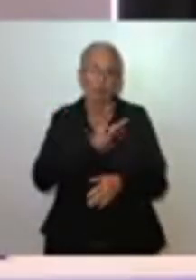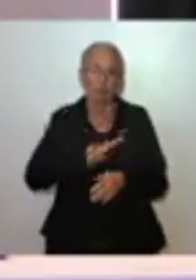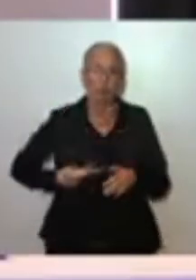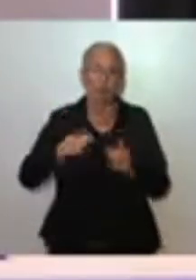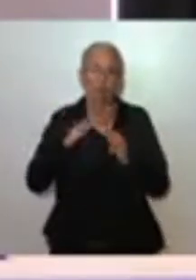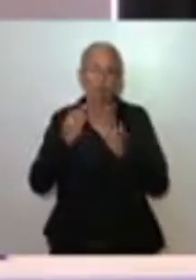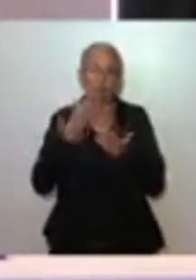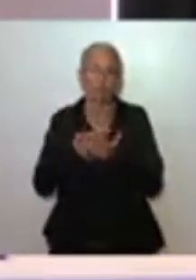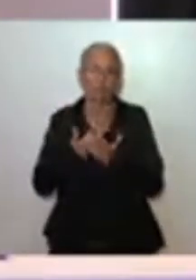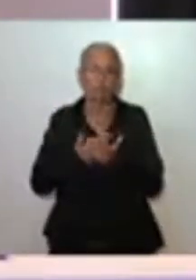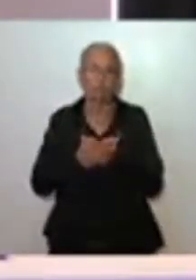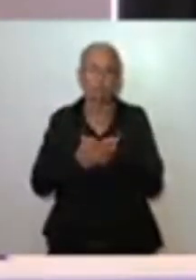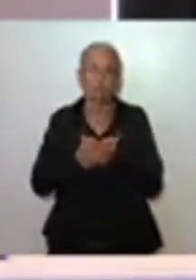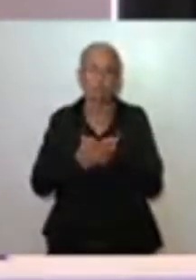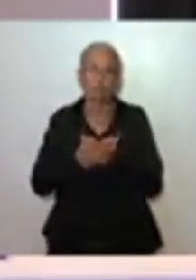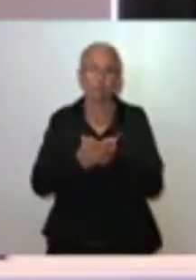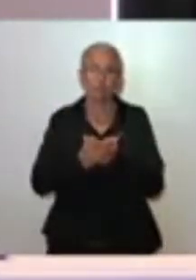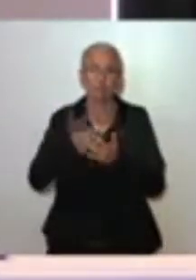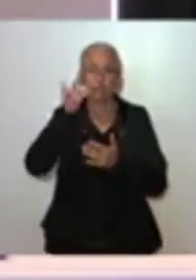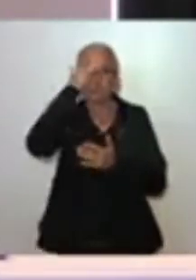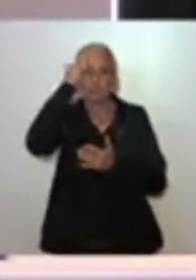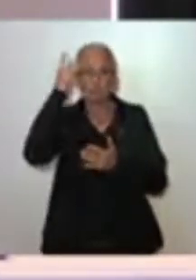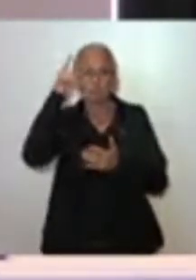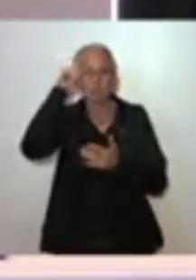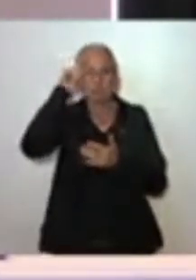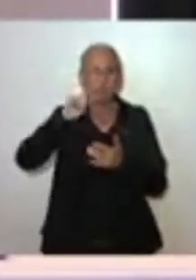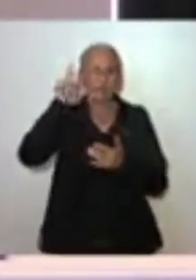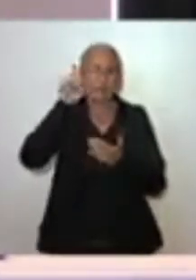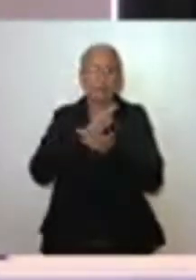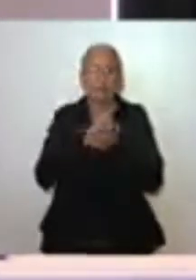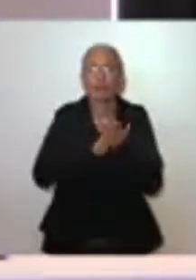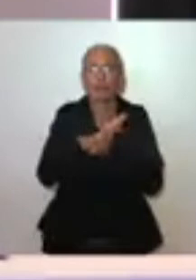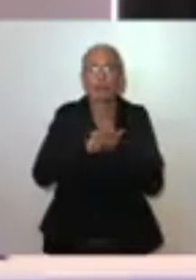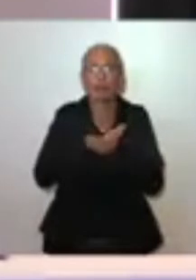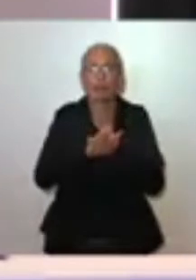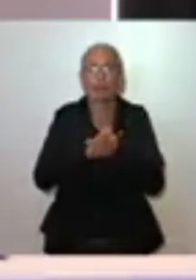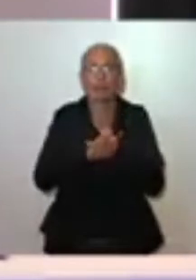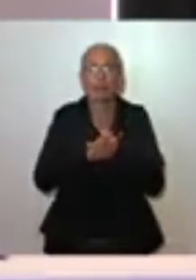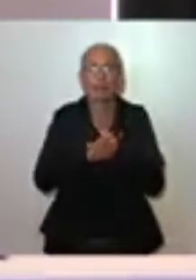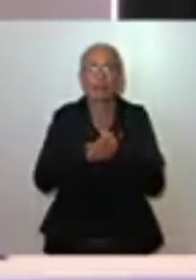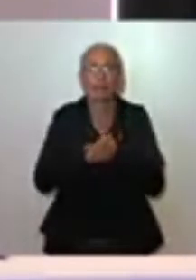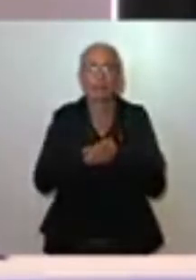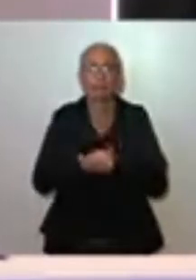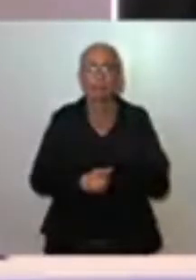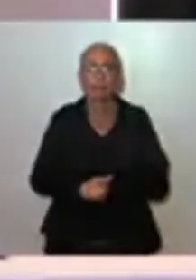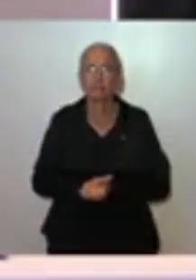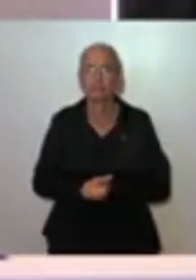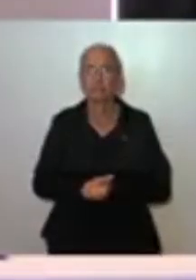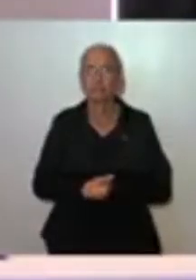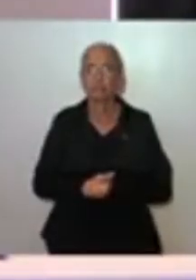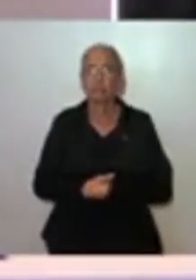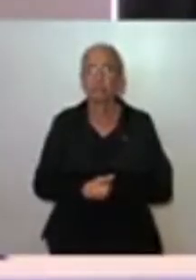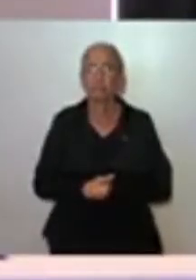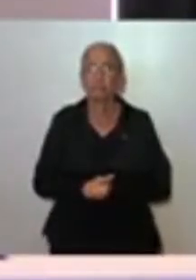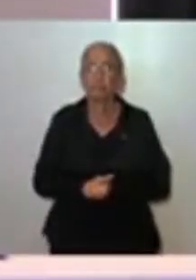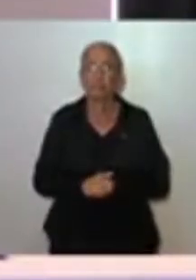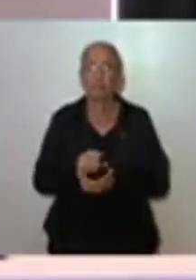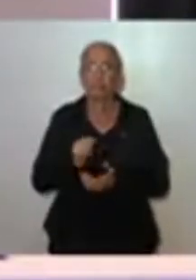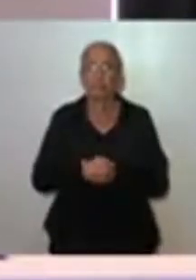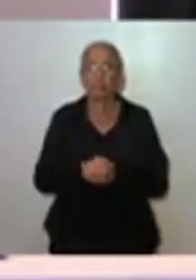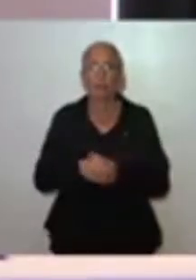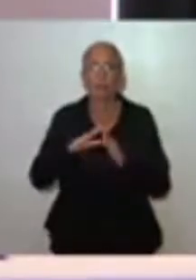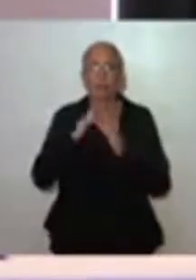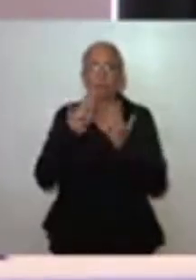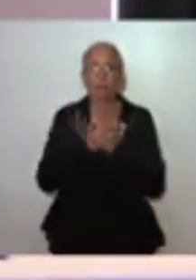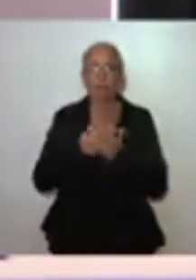pública é coisa de quem não tem a menor ideia do que tá falando e tá vivendo completamente fora de época João Paulo Barros